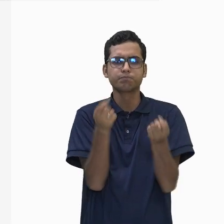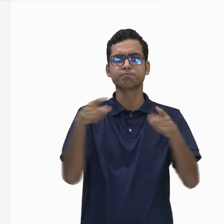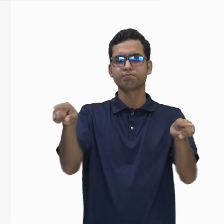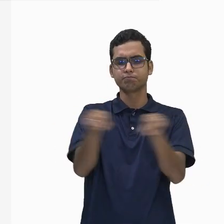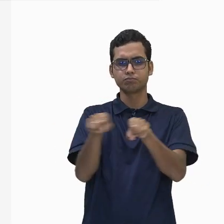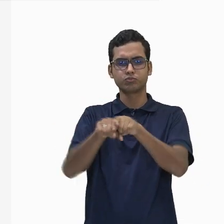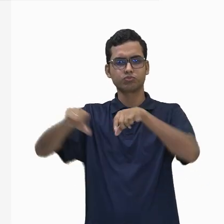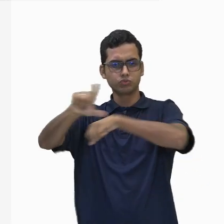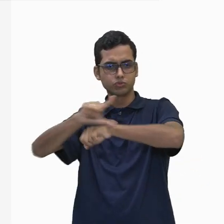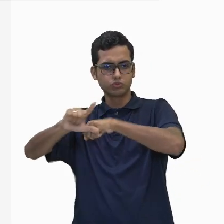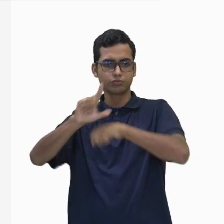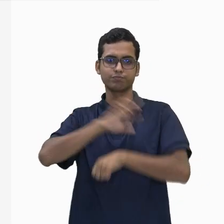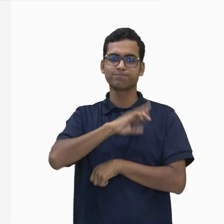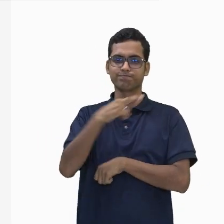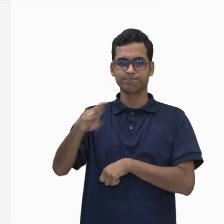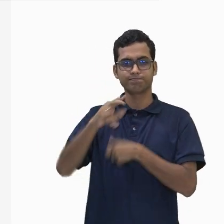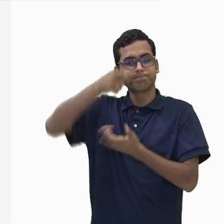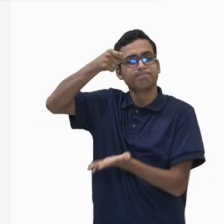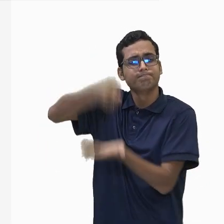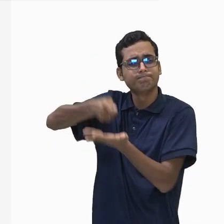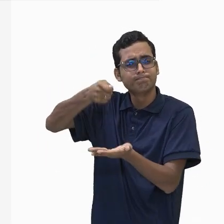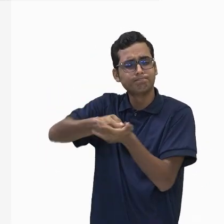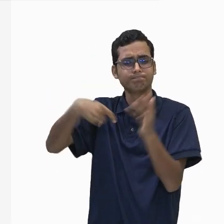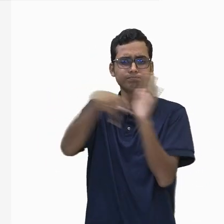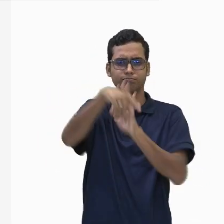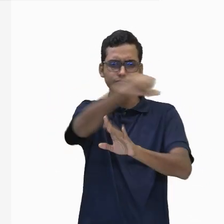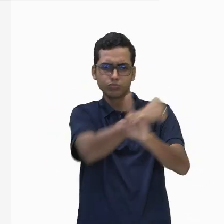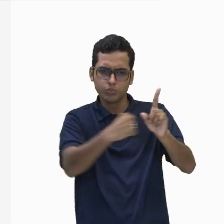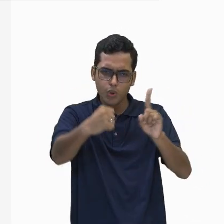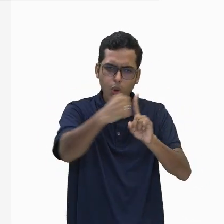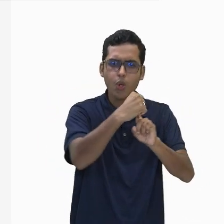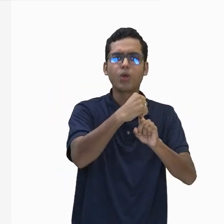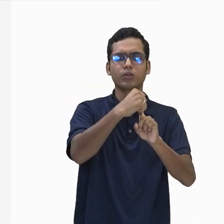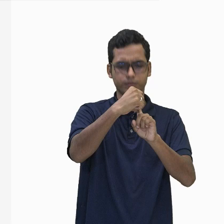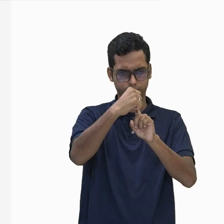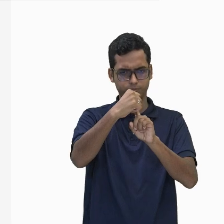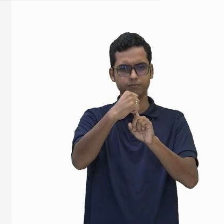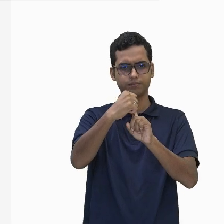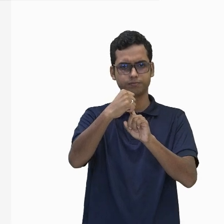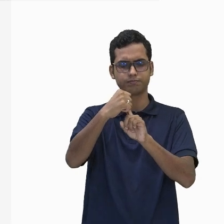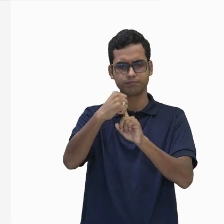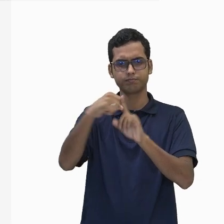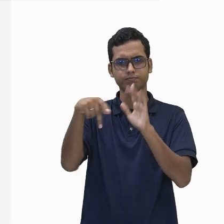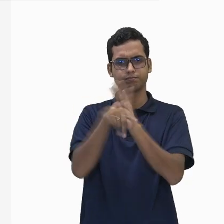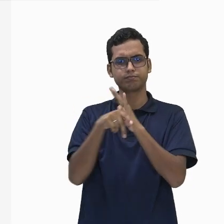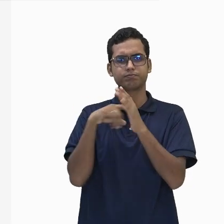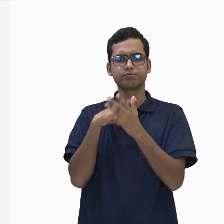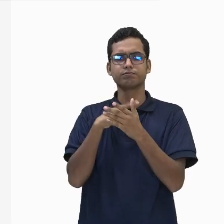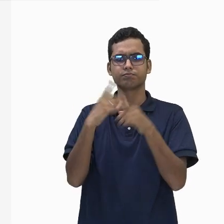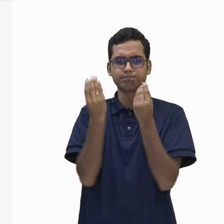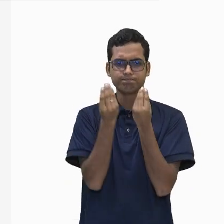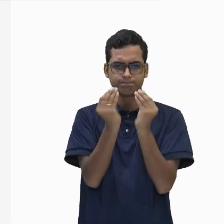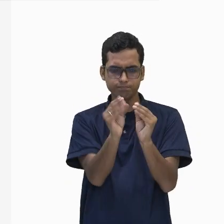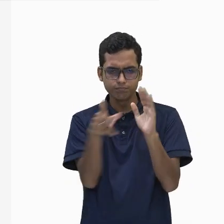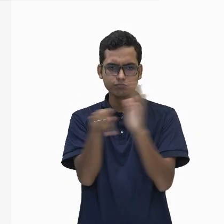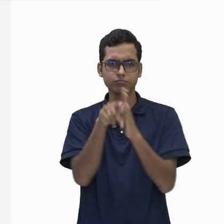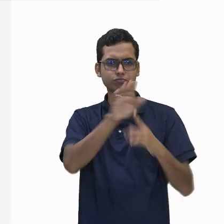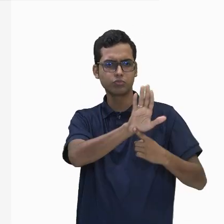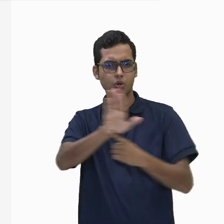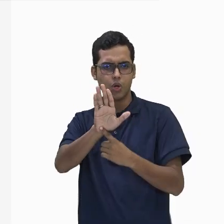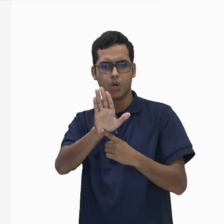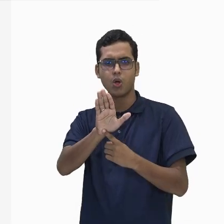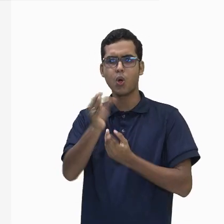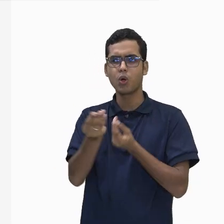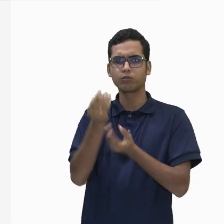por líderes religiosos e impostos ao resto da sociedade, como se